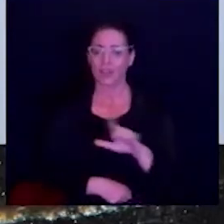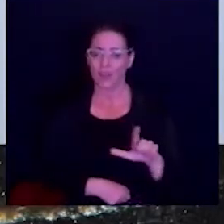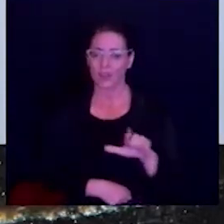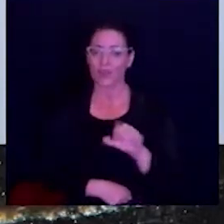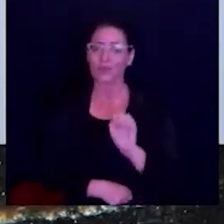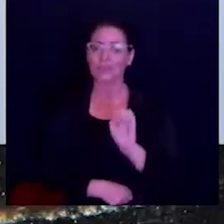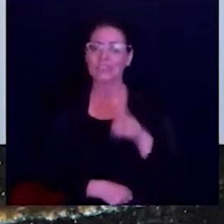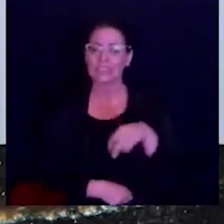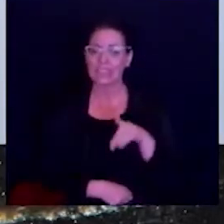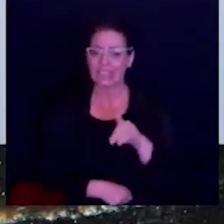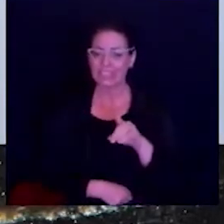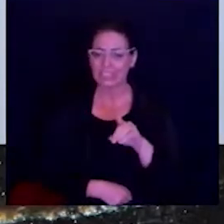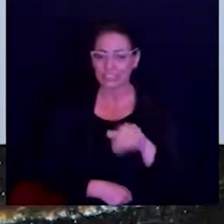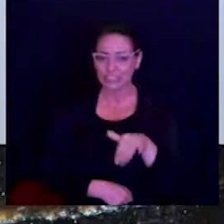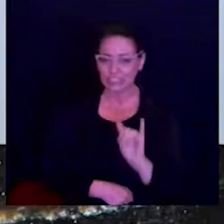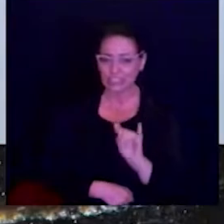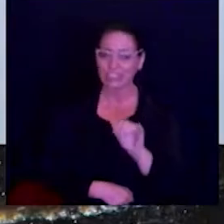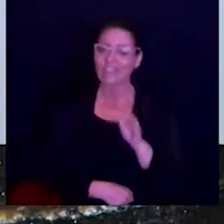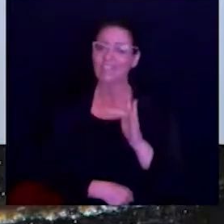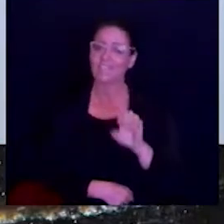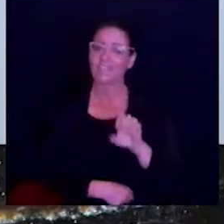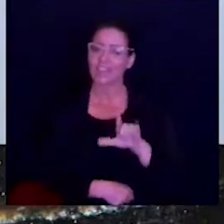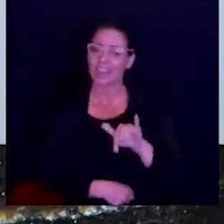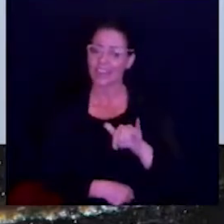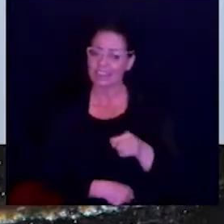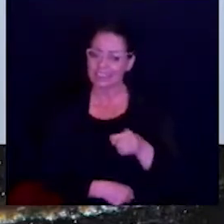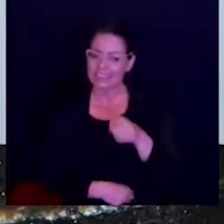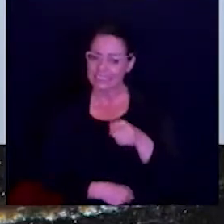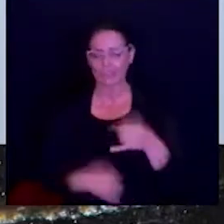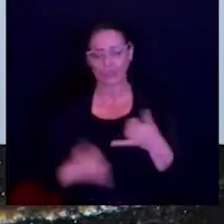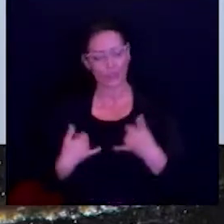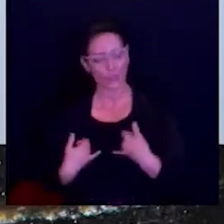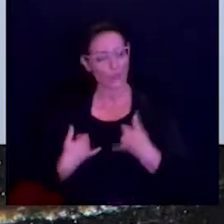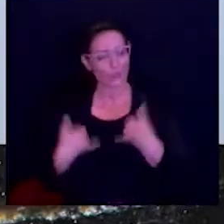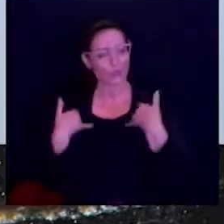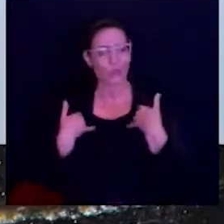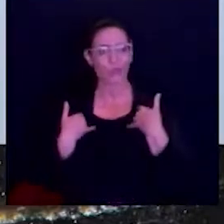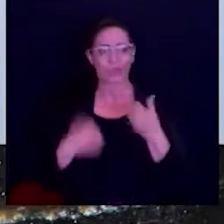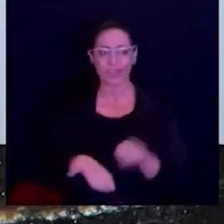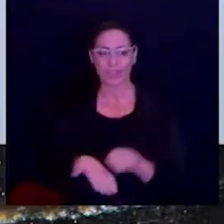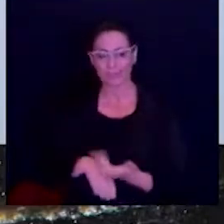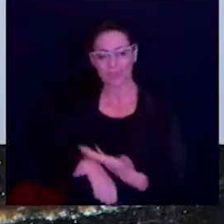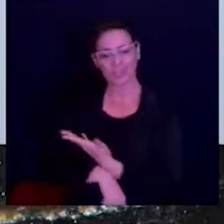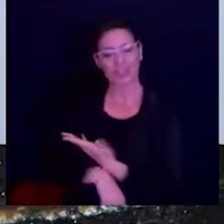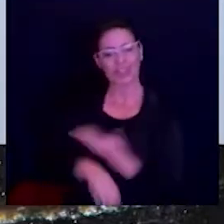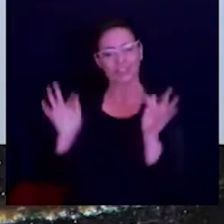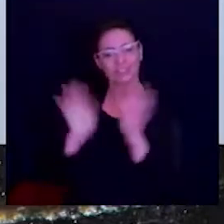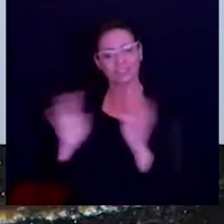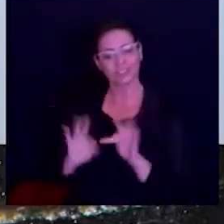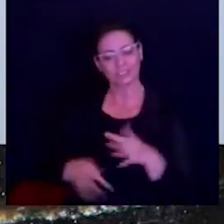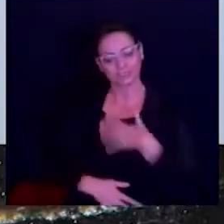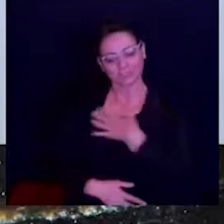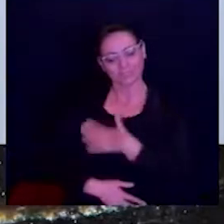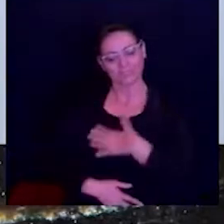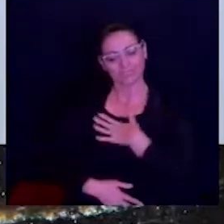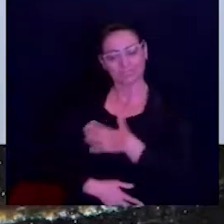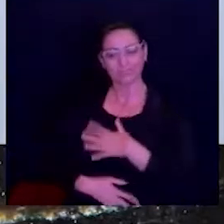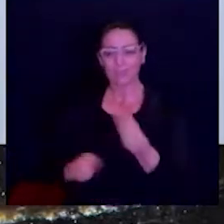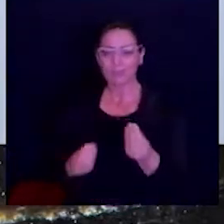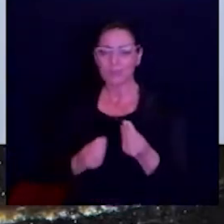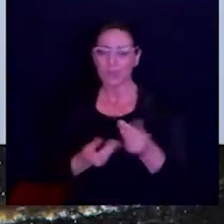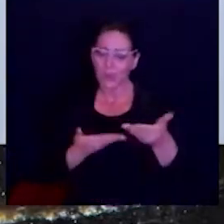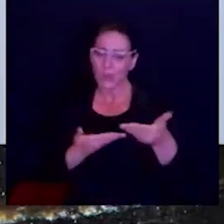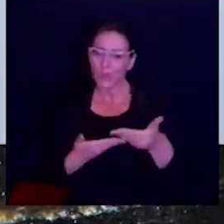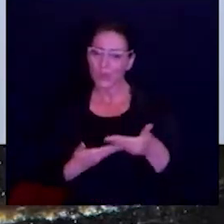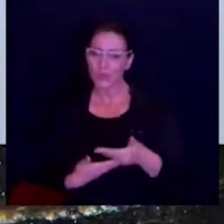orgulho e alegria que hoje eu estou aqui. Agradeço, feliz e emocionada, ao convite para ser paraninfa